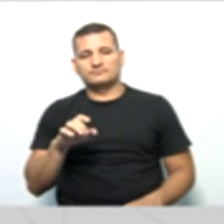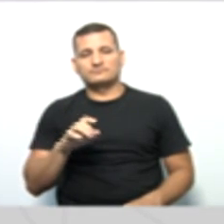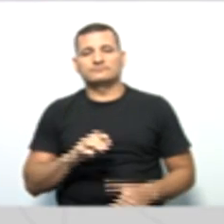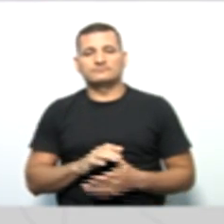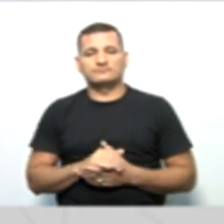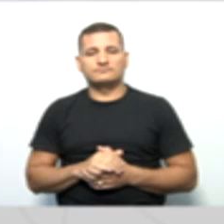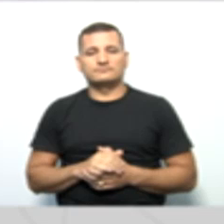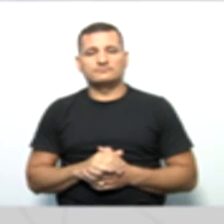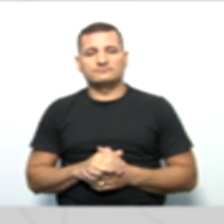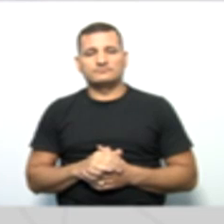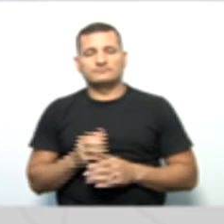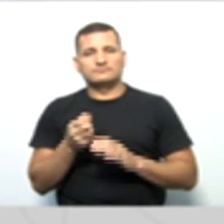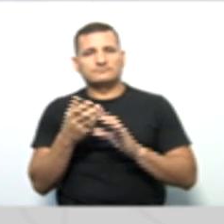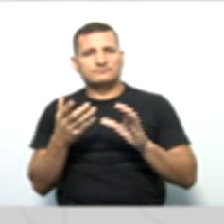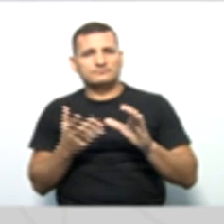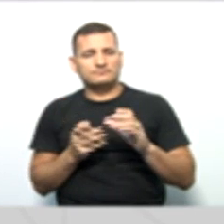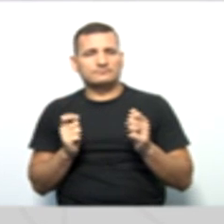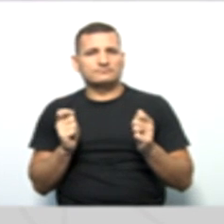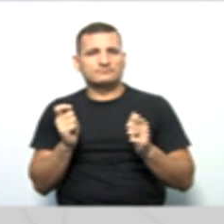do programa,